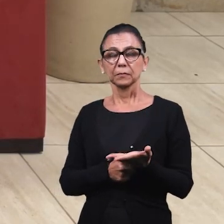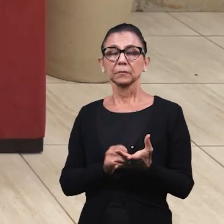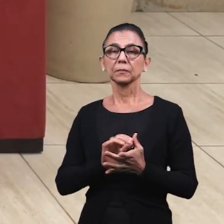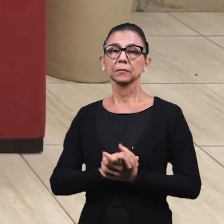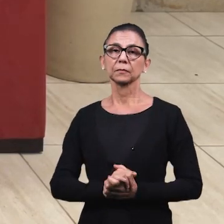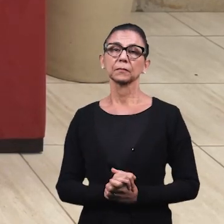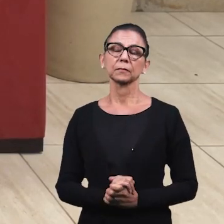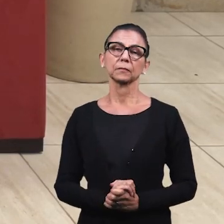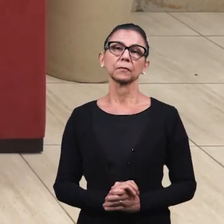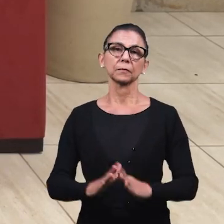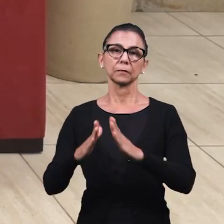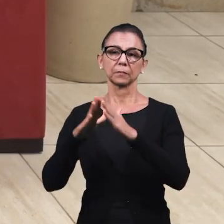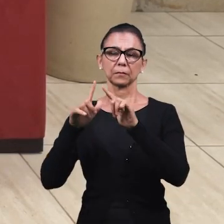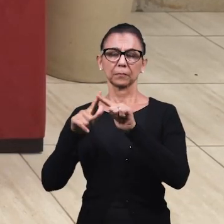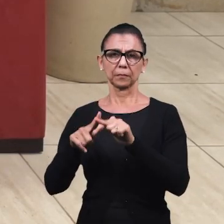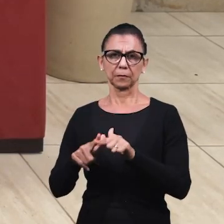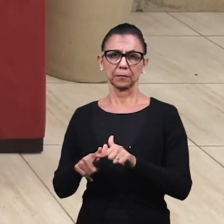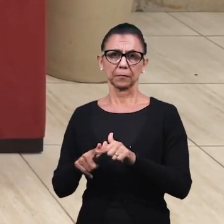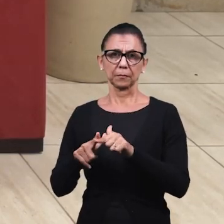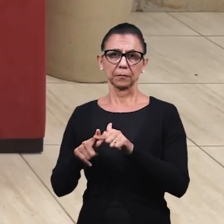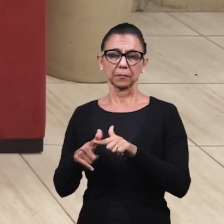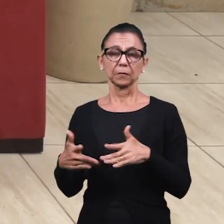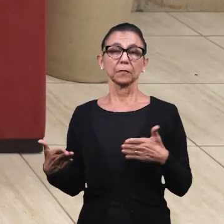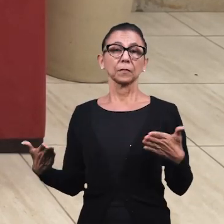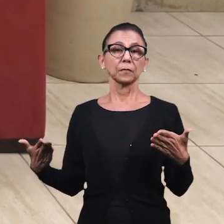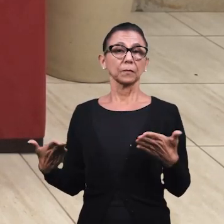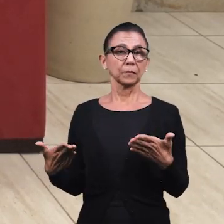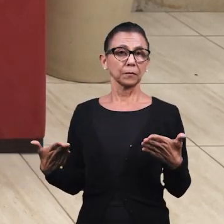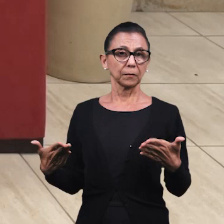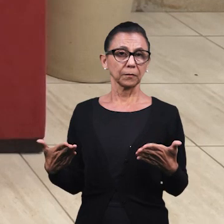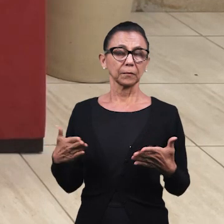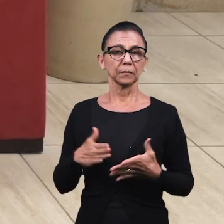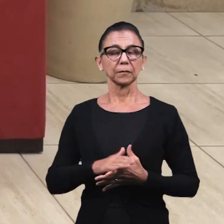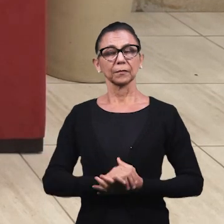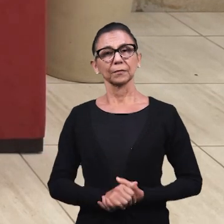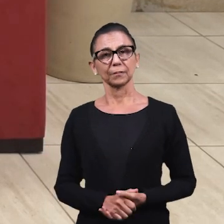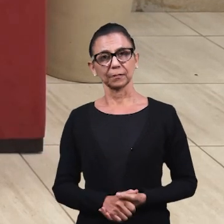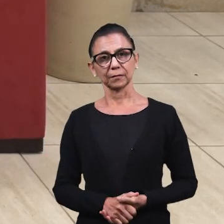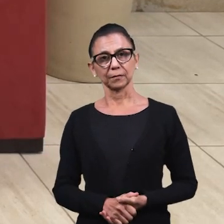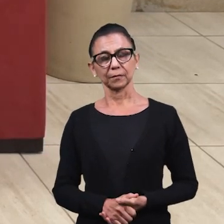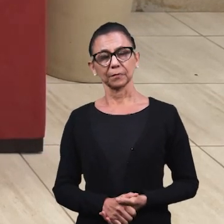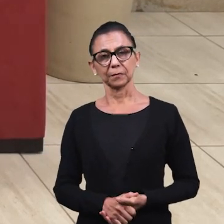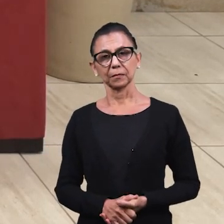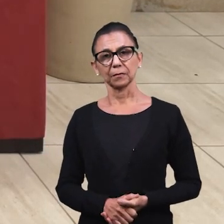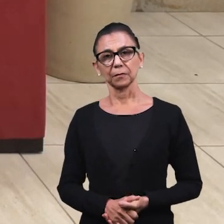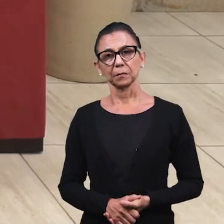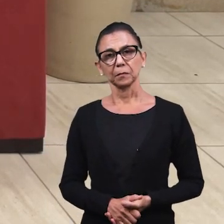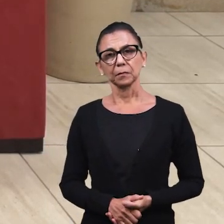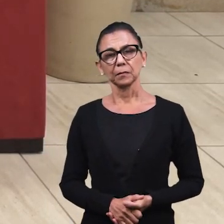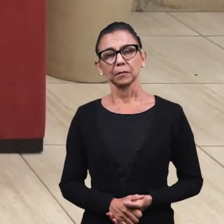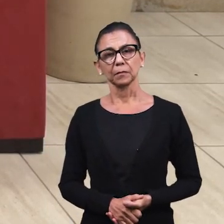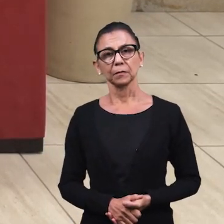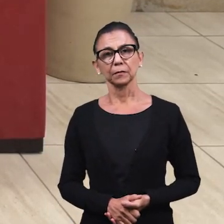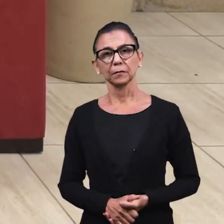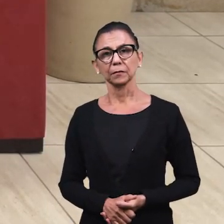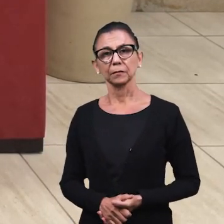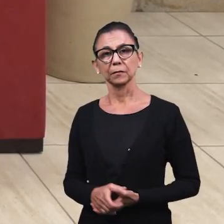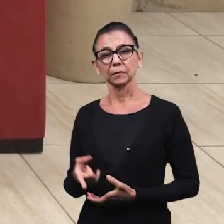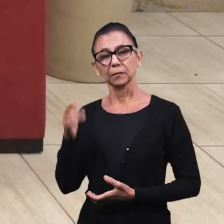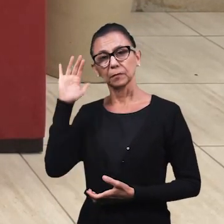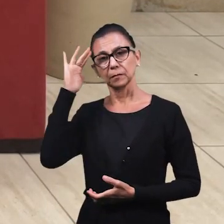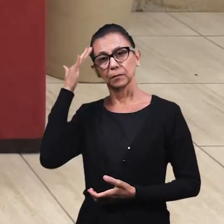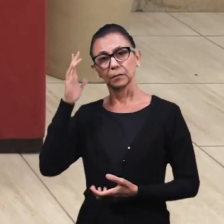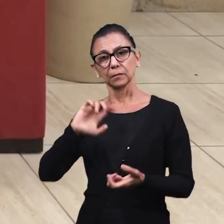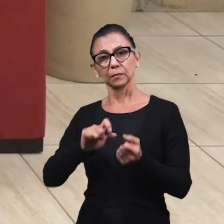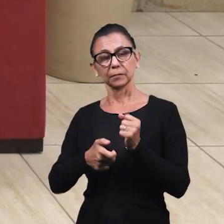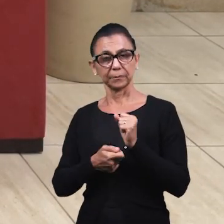igreja que está nos ouvindo nessa hora, como é bom você entender que esse mistério tem